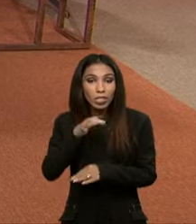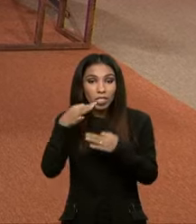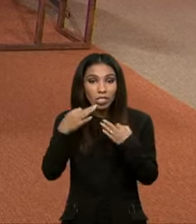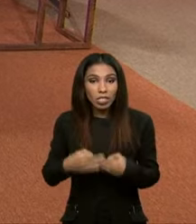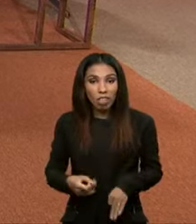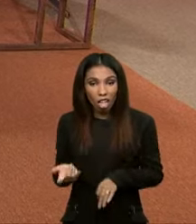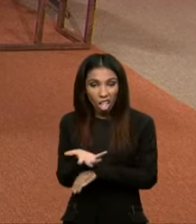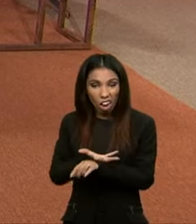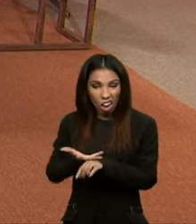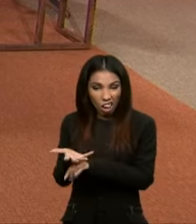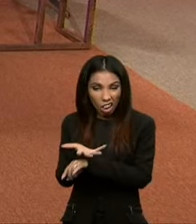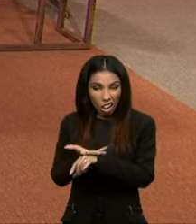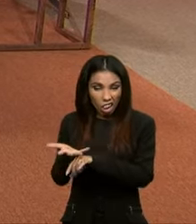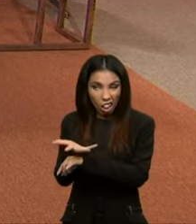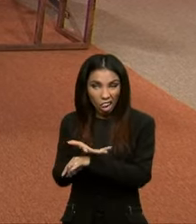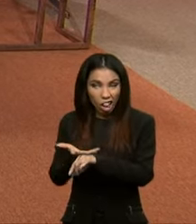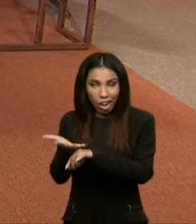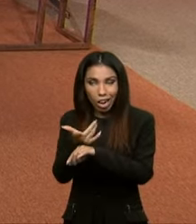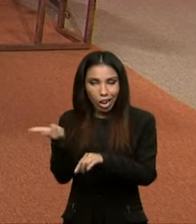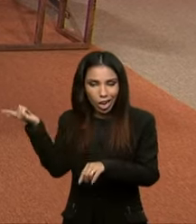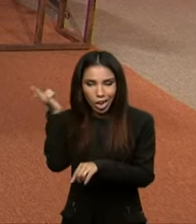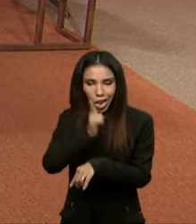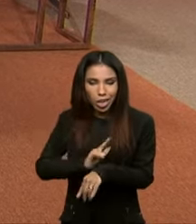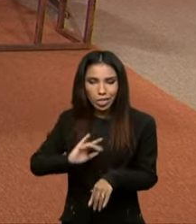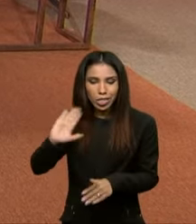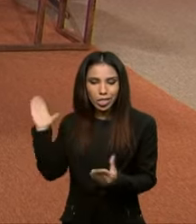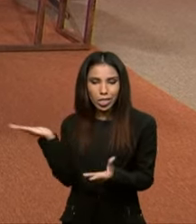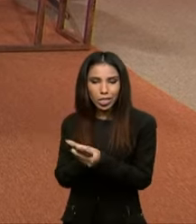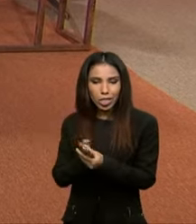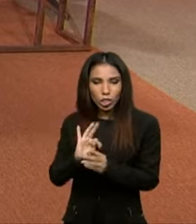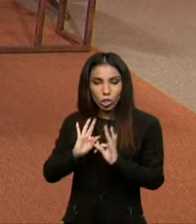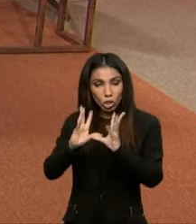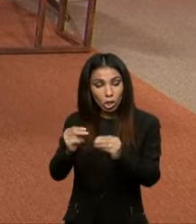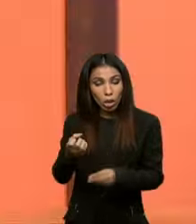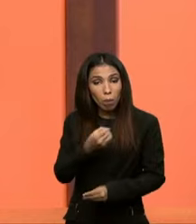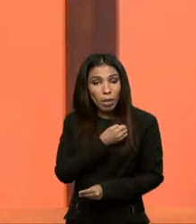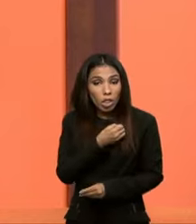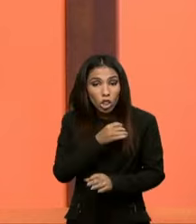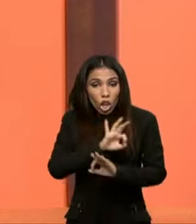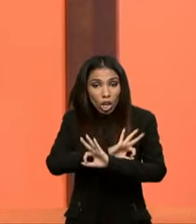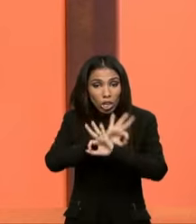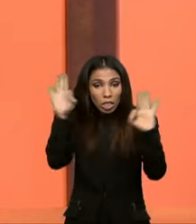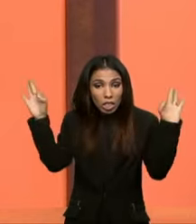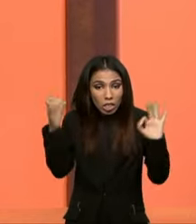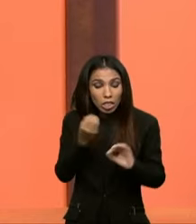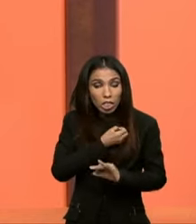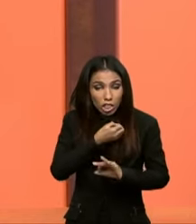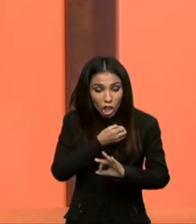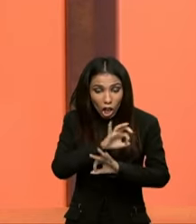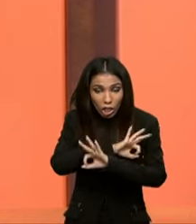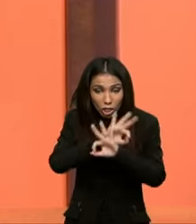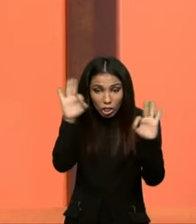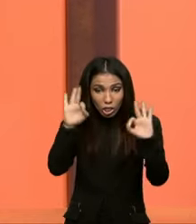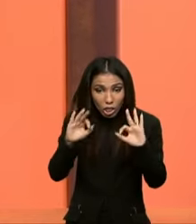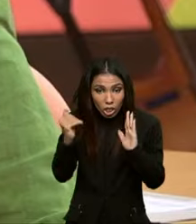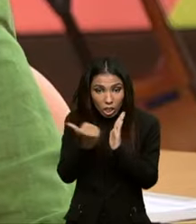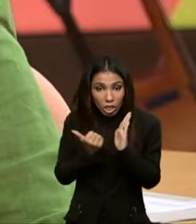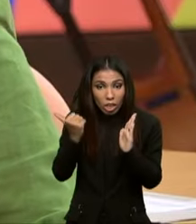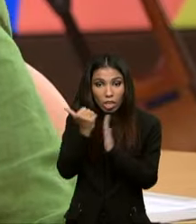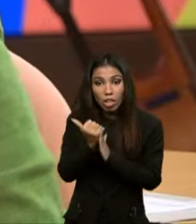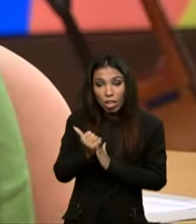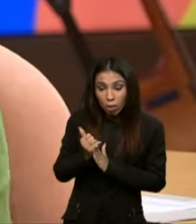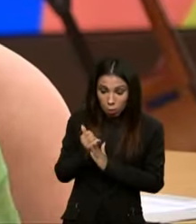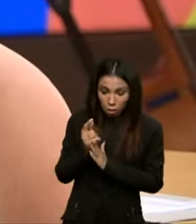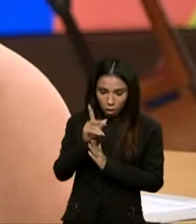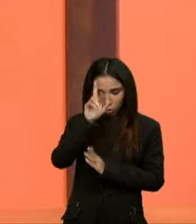tem, filha, defendia uma causa e ganhava todas. As minhas notas eram ótimas. As minhas notas eram altas, porque eu tava...